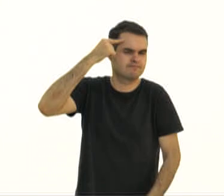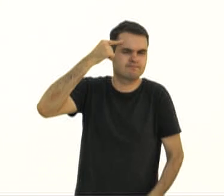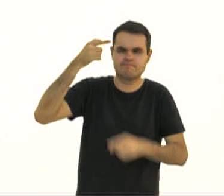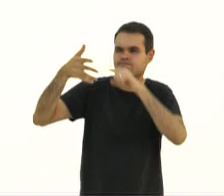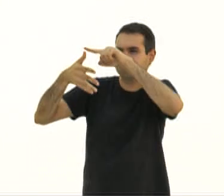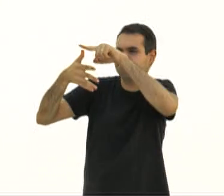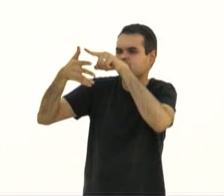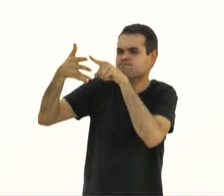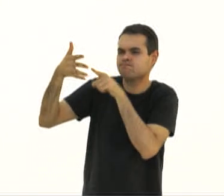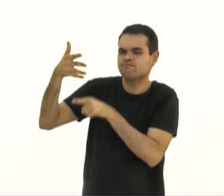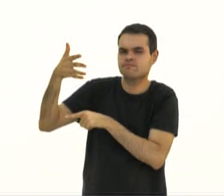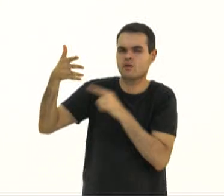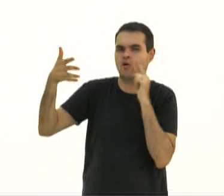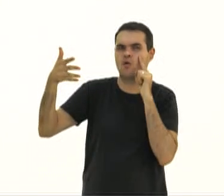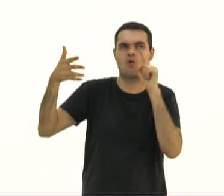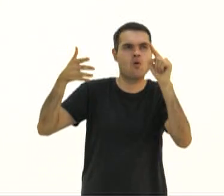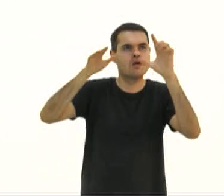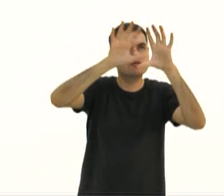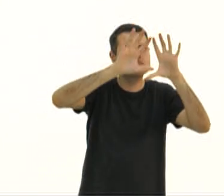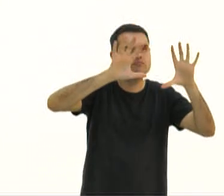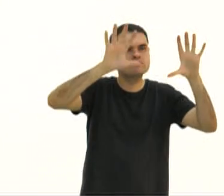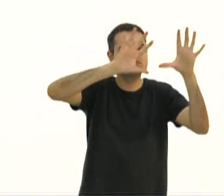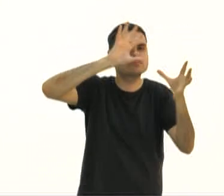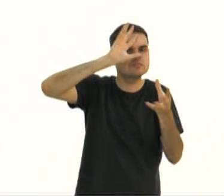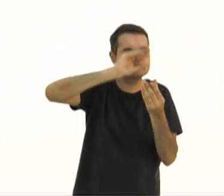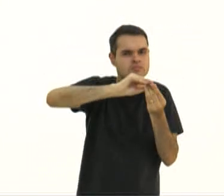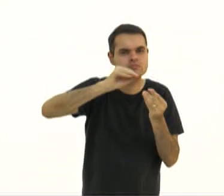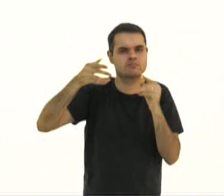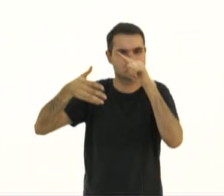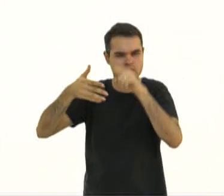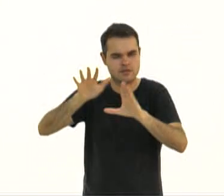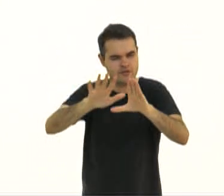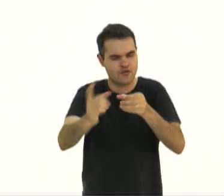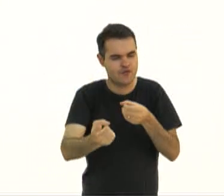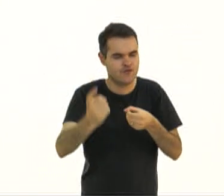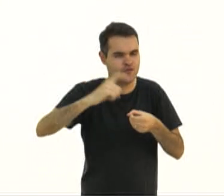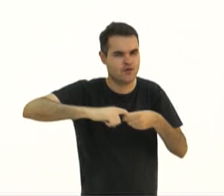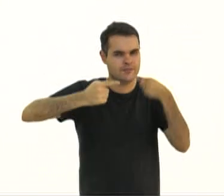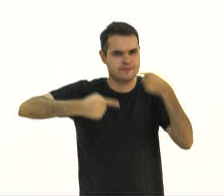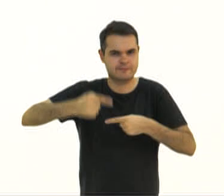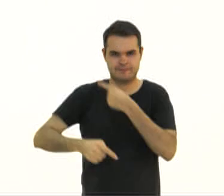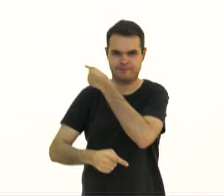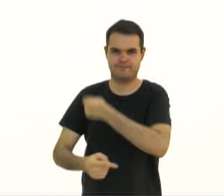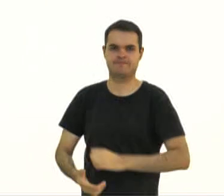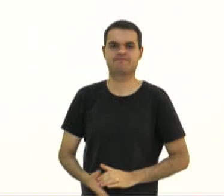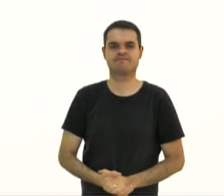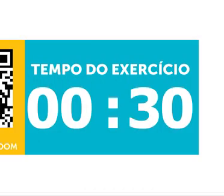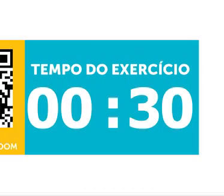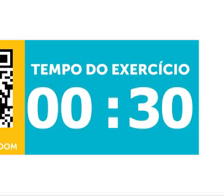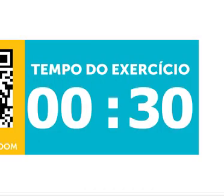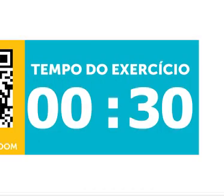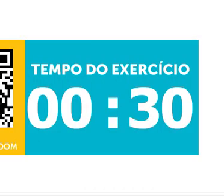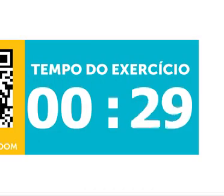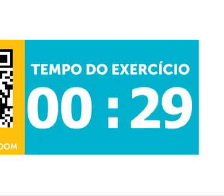pensar, certo? Olhem lá a figura, entendam o que sai e daqui a pouco a gente volta para discutir essa questão.